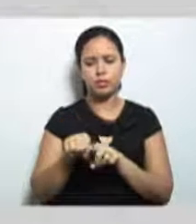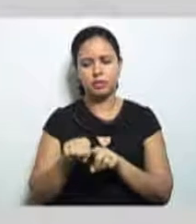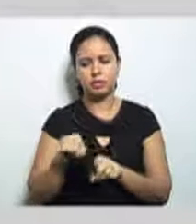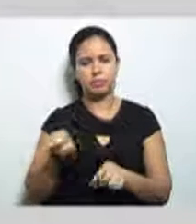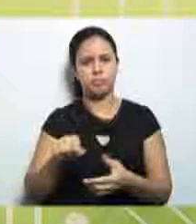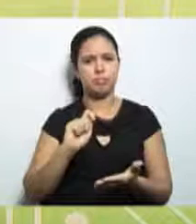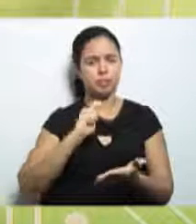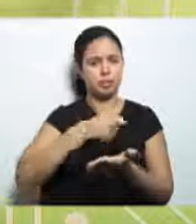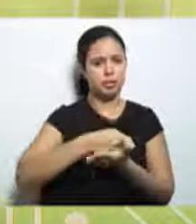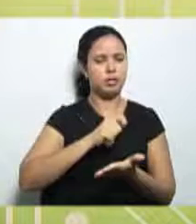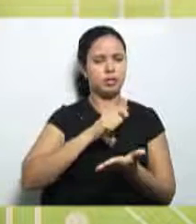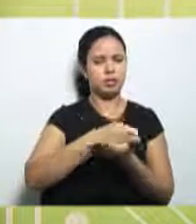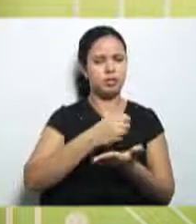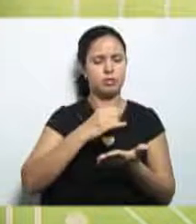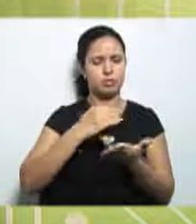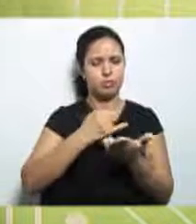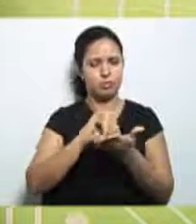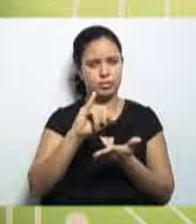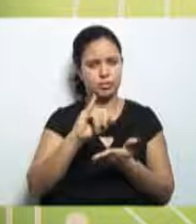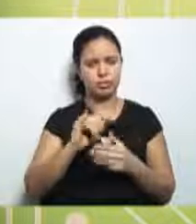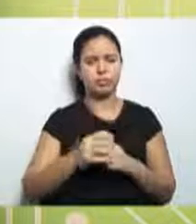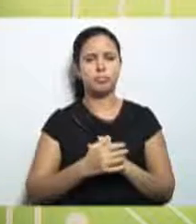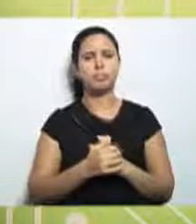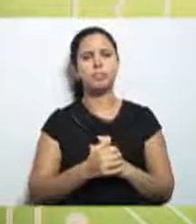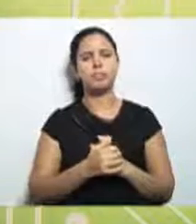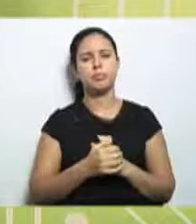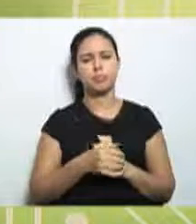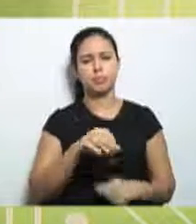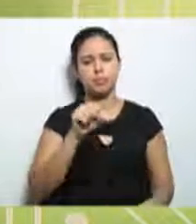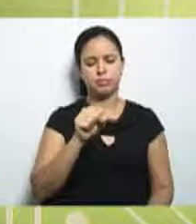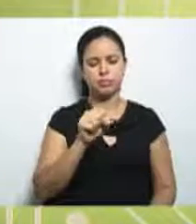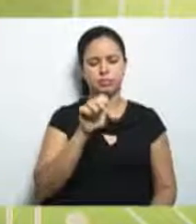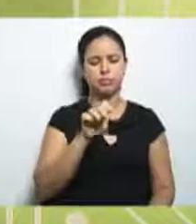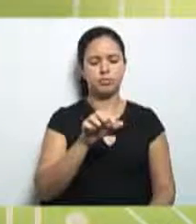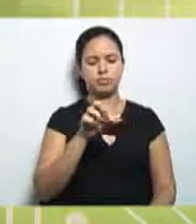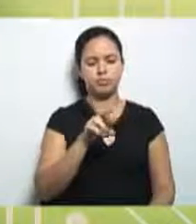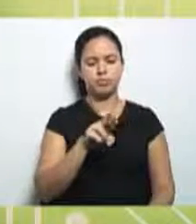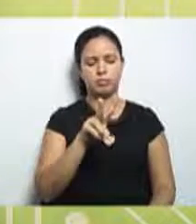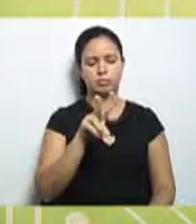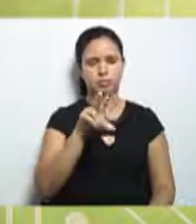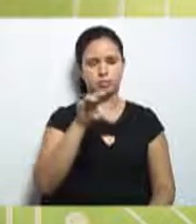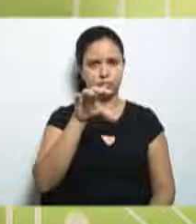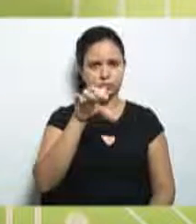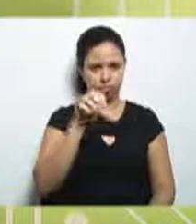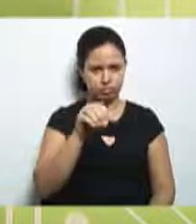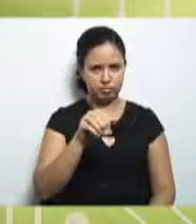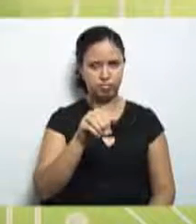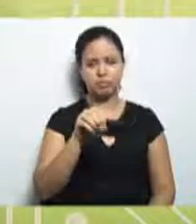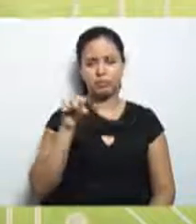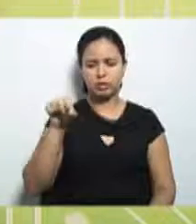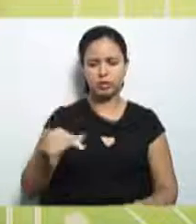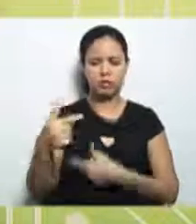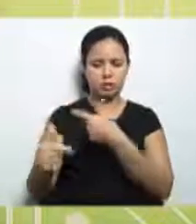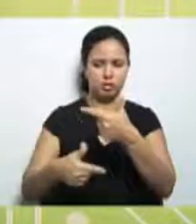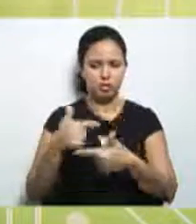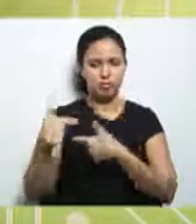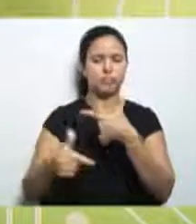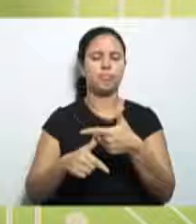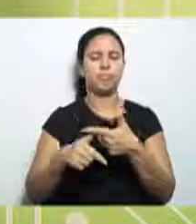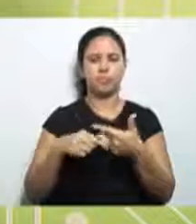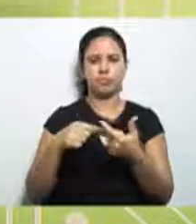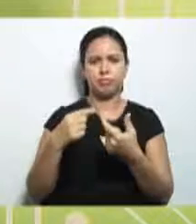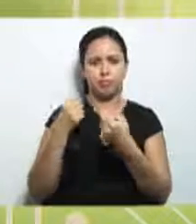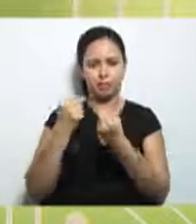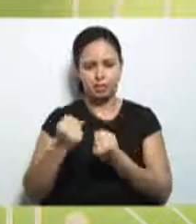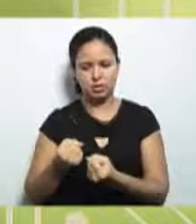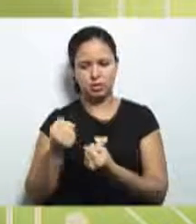Atenção aqui, gente, servo era diferente de escravo. O trabalho era tão ruim quanto, o trabalho era tão penoso quanto,